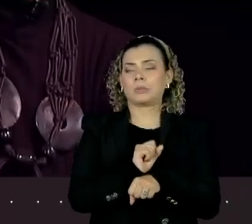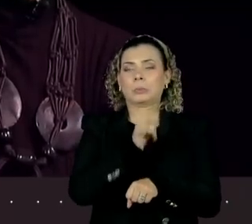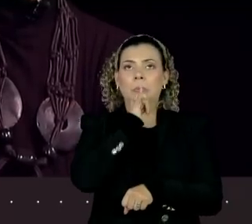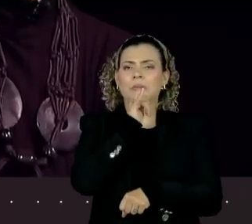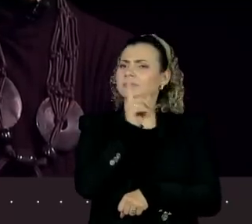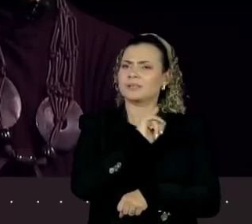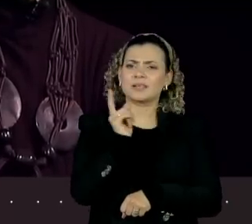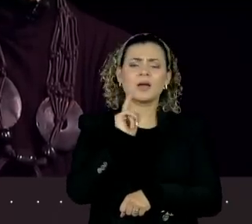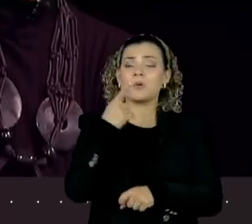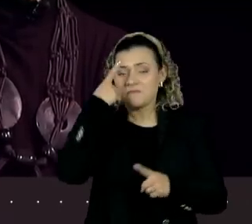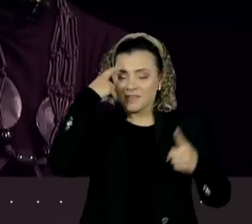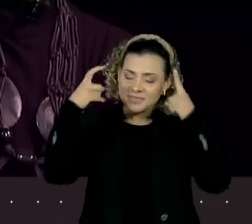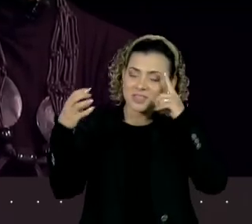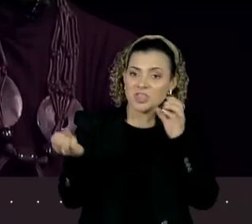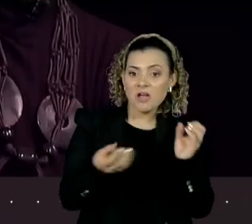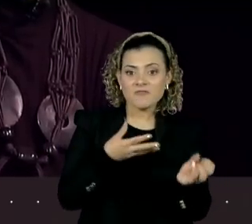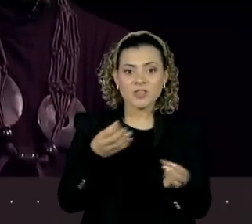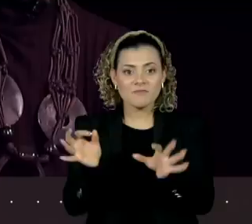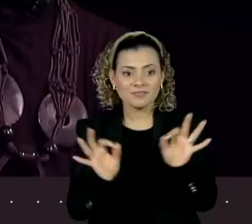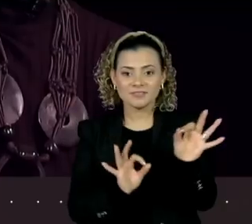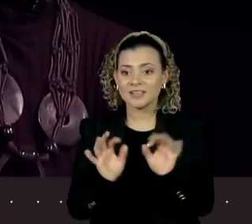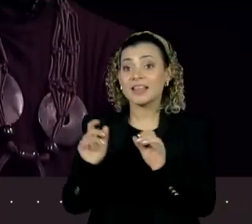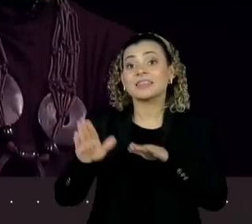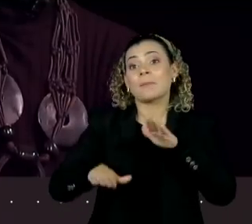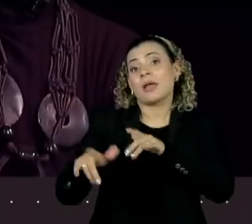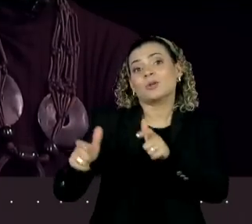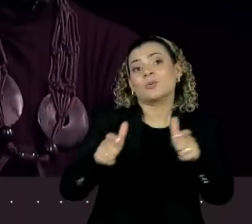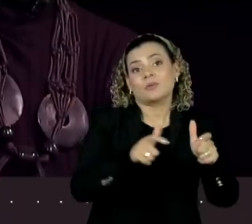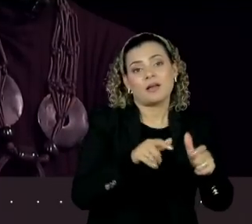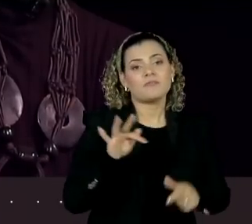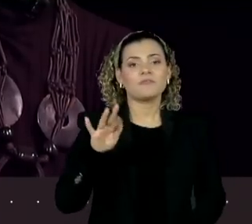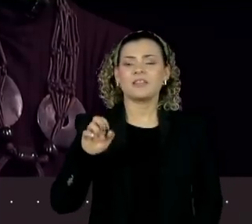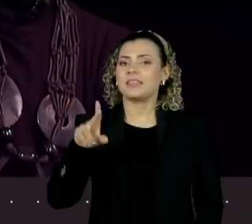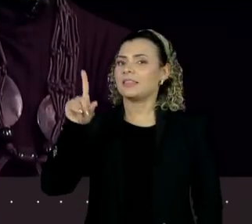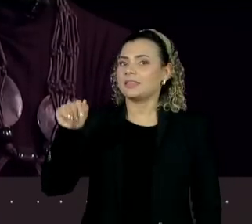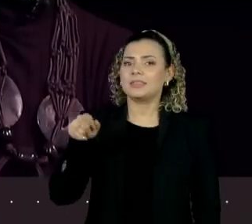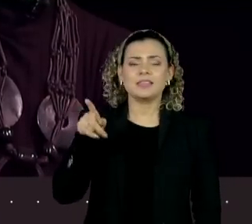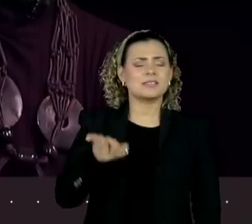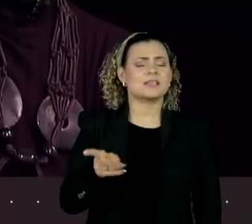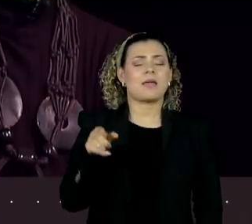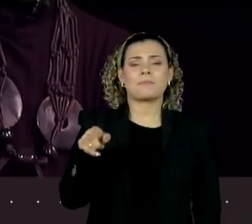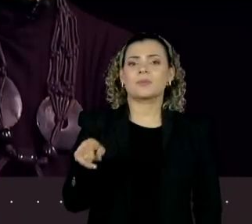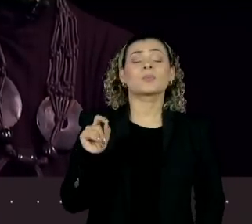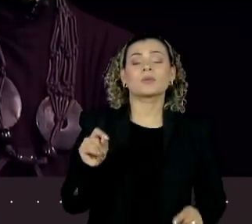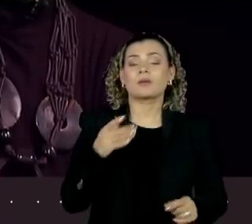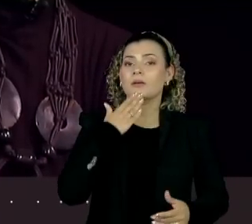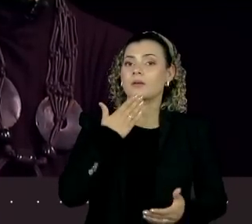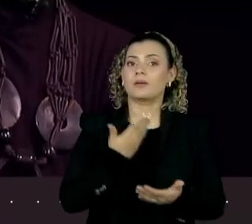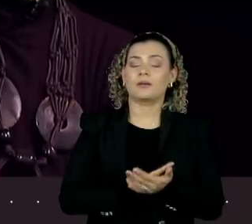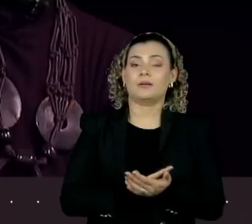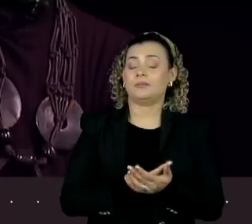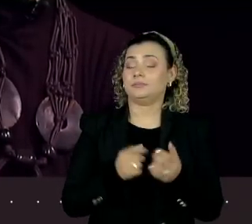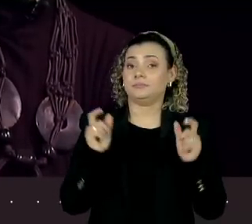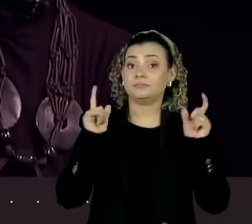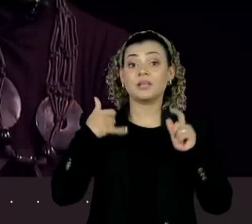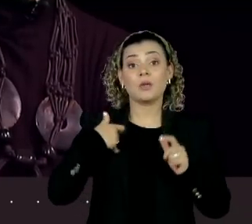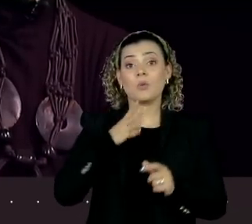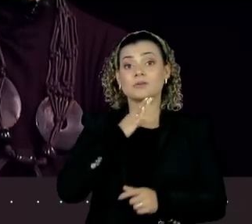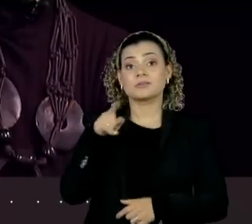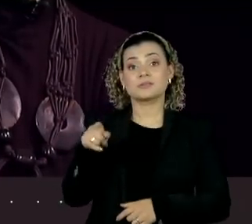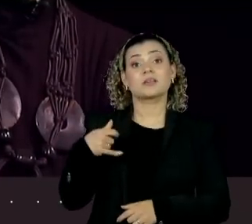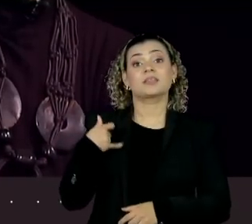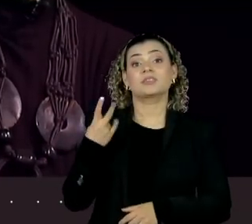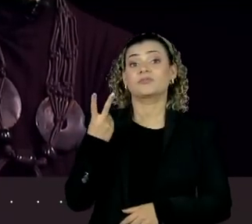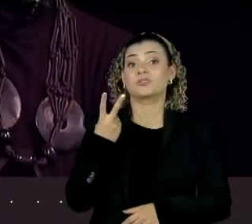sendo reinventado conforme o lugar. E a Fernanda sempre para mim foi uma pessoa assim surpreendente. Eu conheci ela com 22 anos.